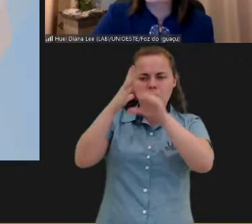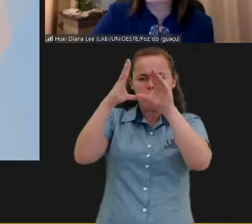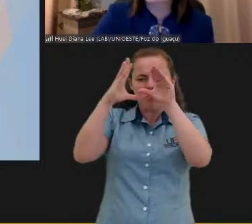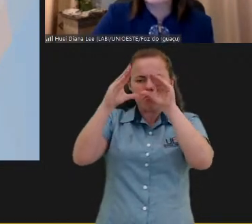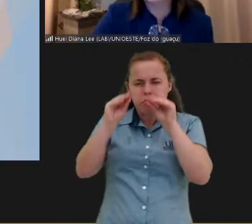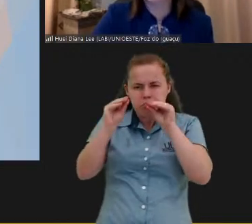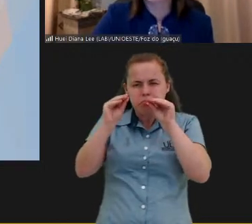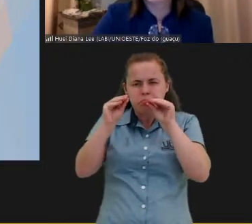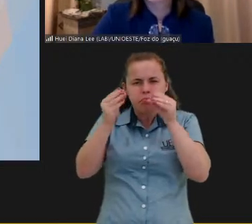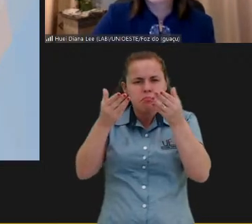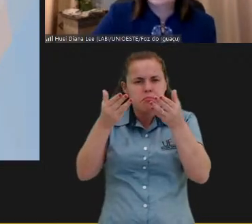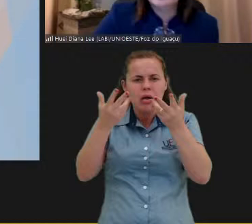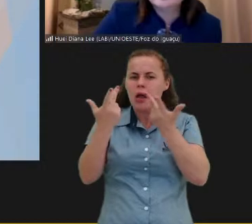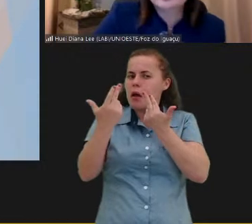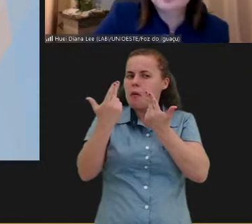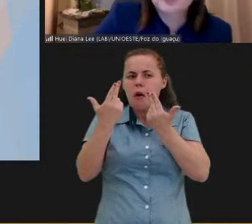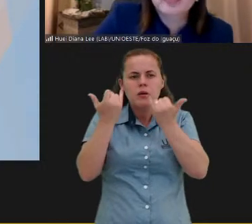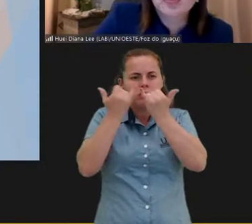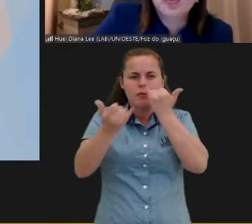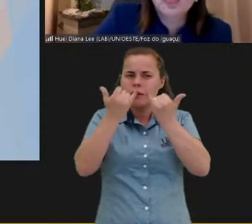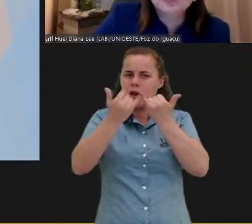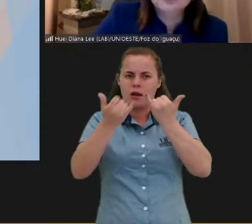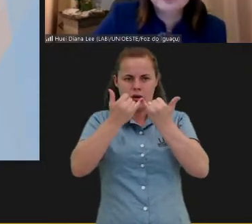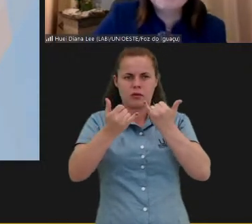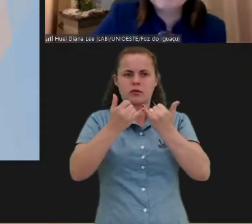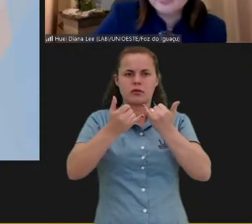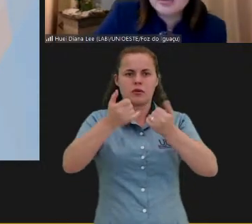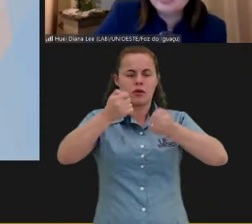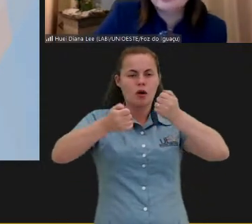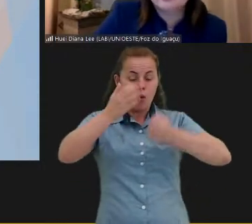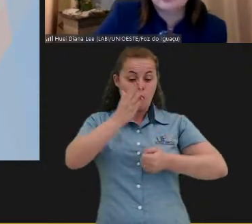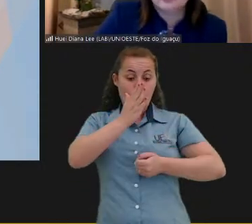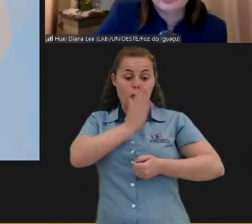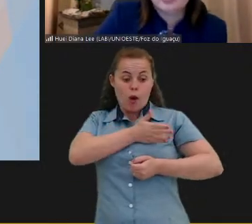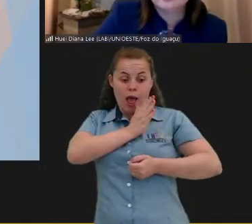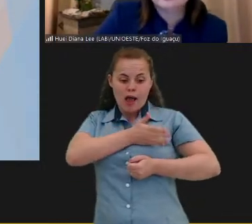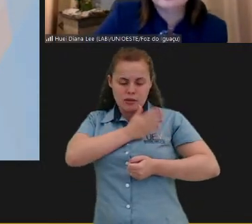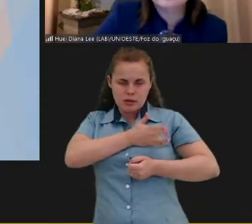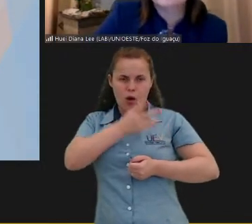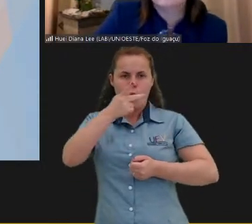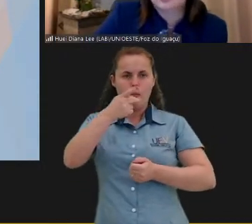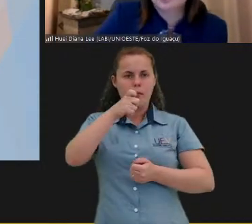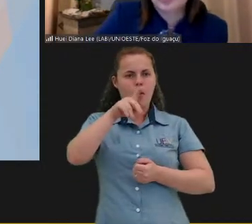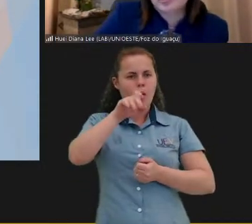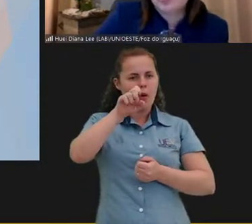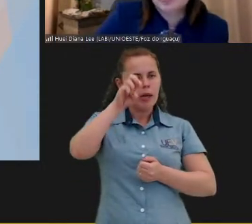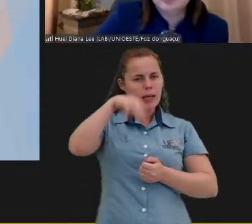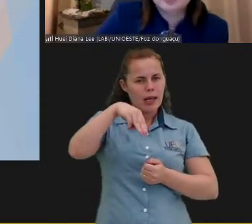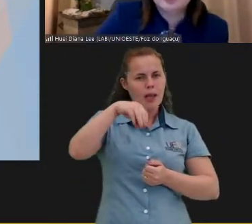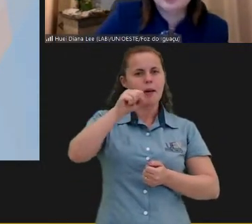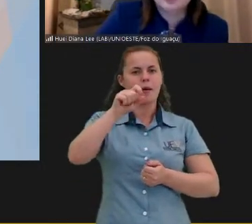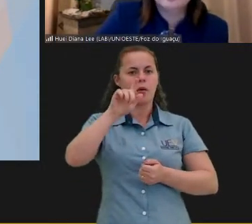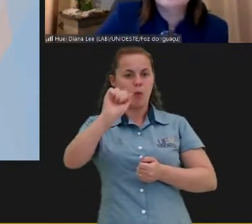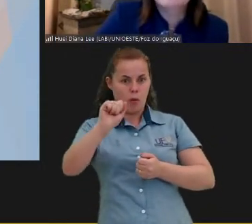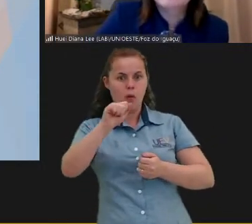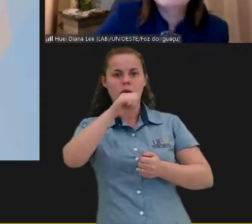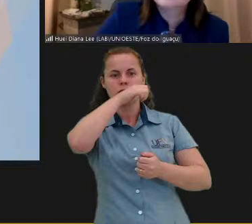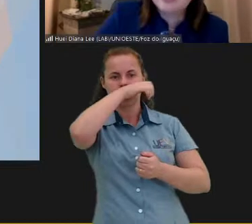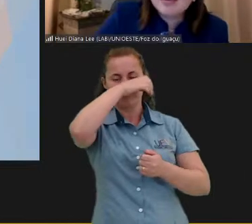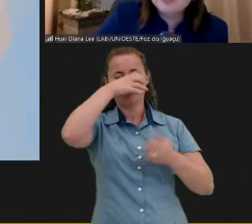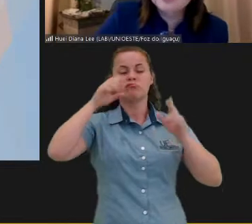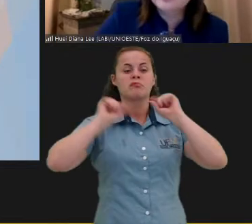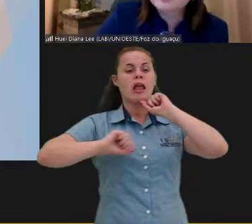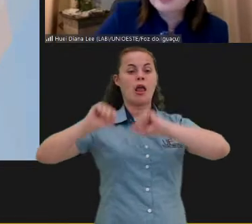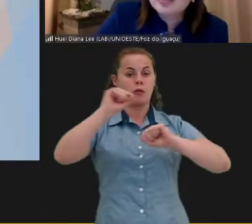quase a mesma. O coração do Pokémon GO não é bem essa sensação, que é muito interessante, mas